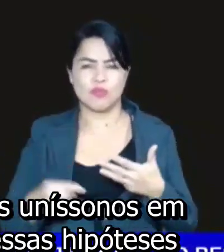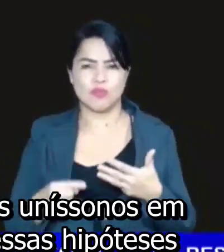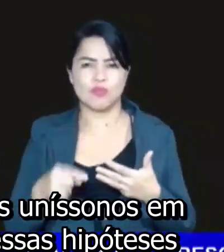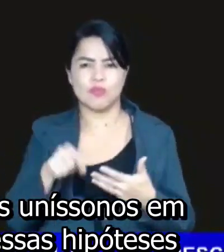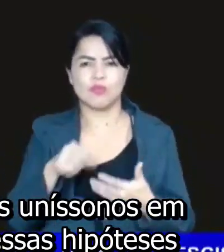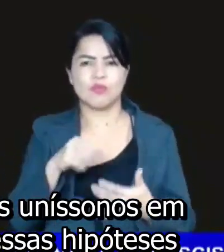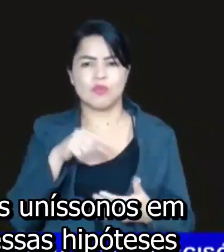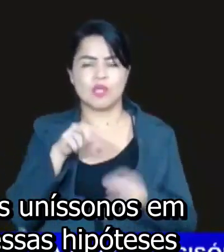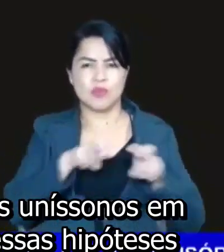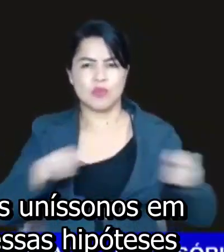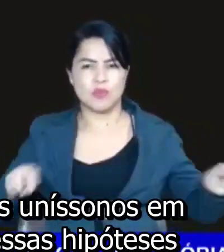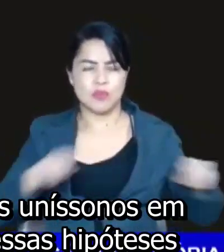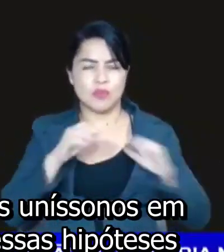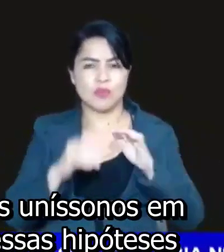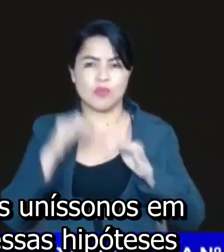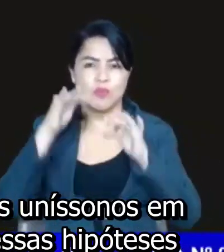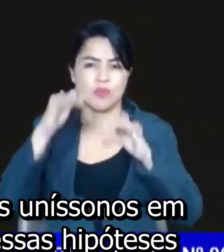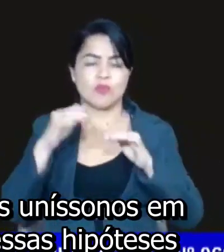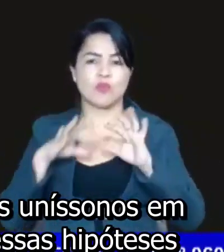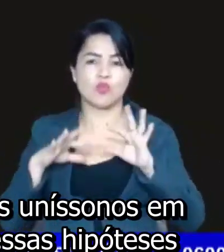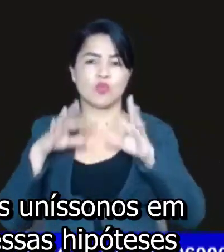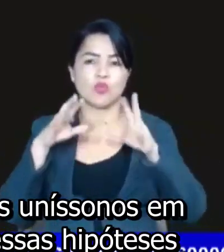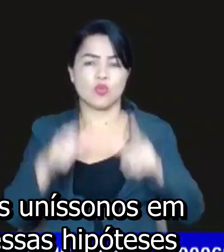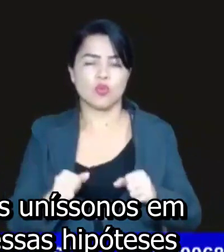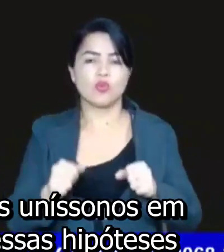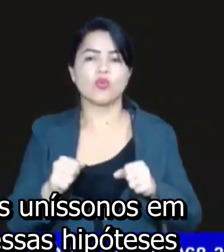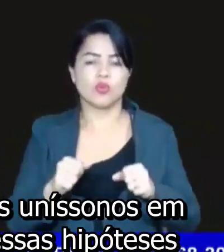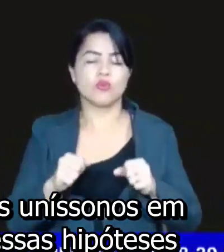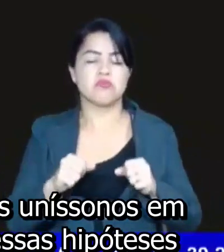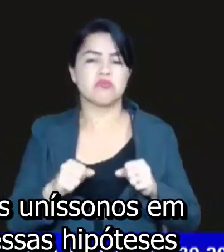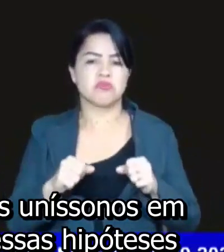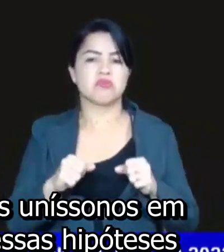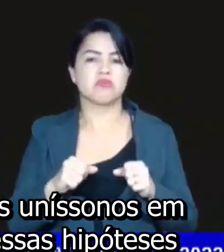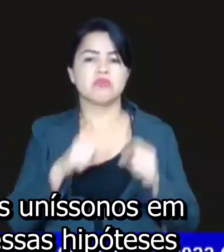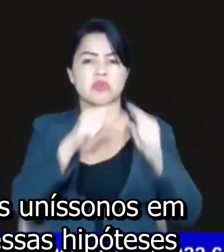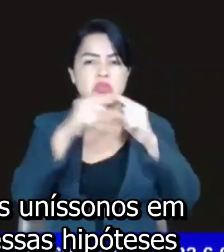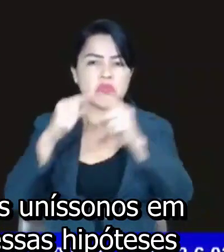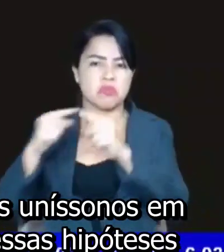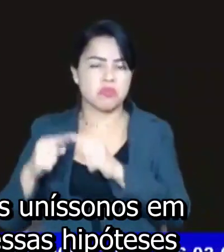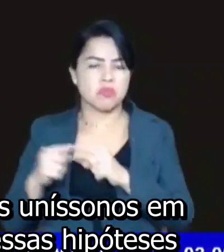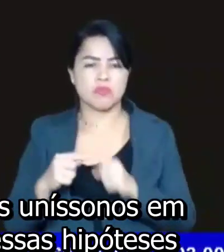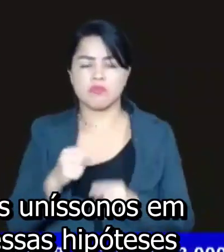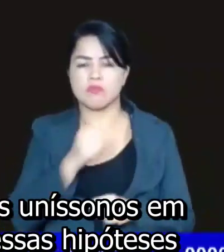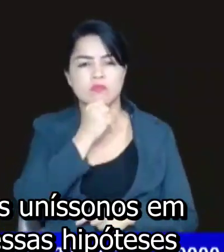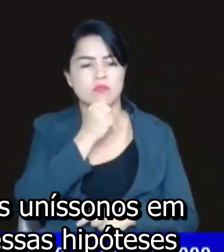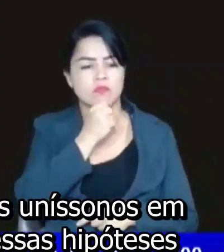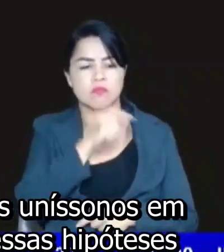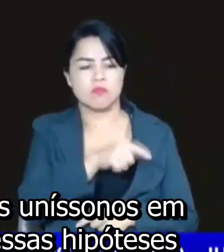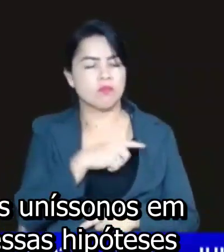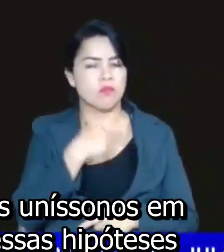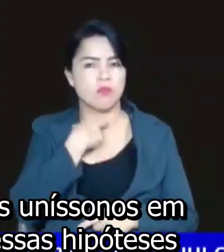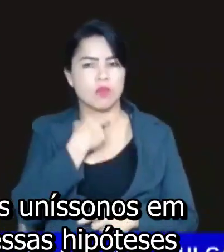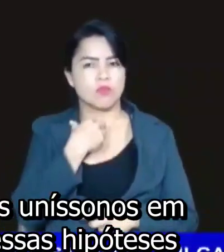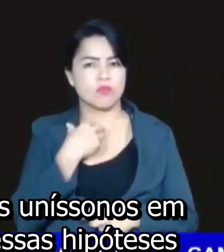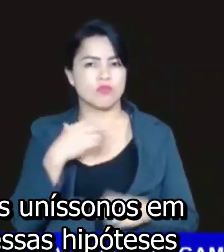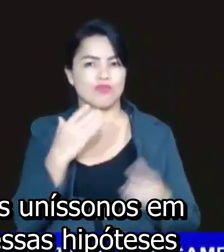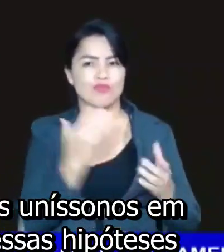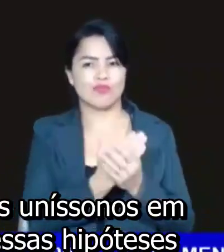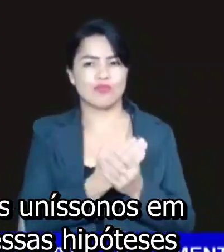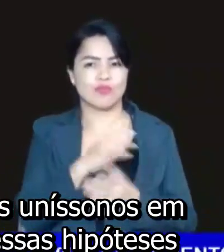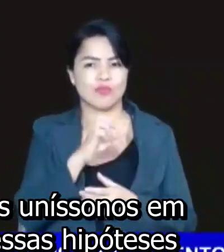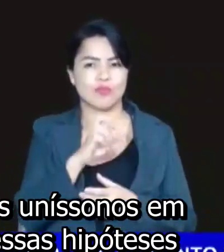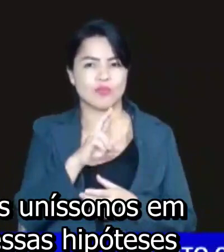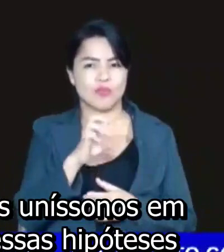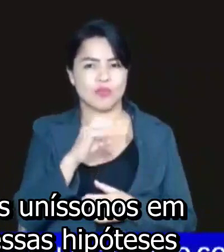daquela Corte Superior, todos uníssonos em afirmar o não cabimento do recurso